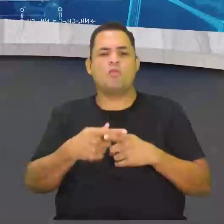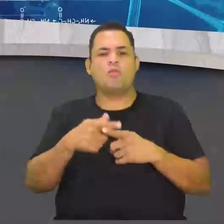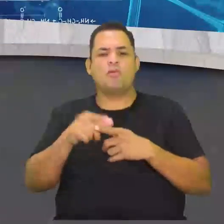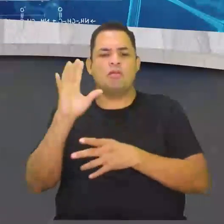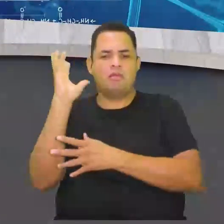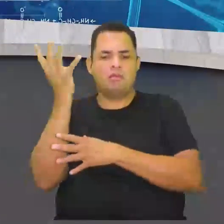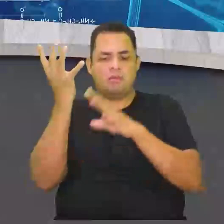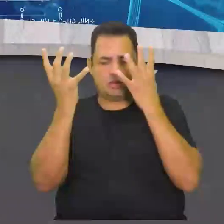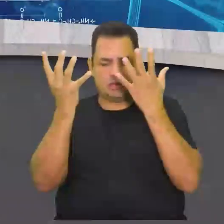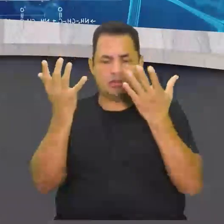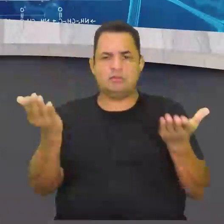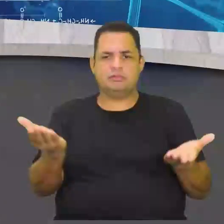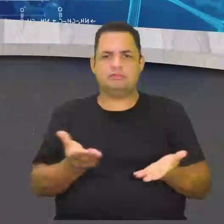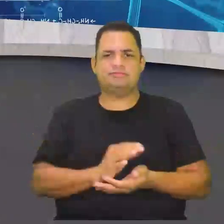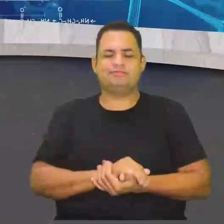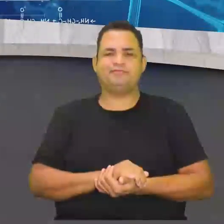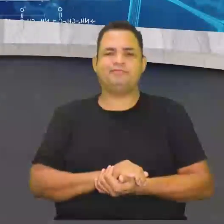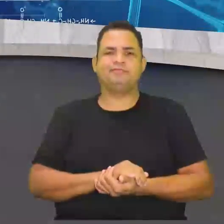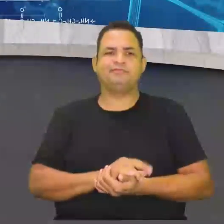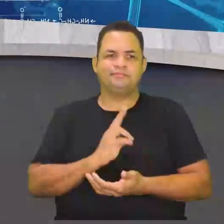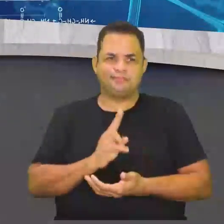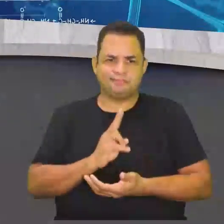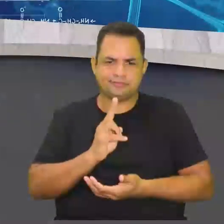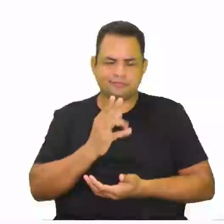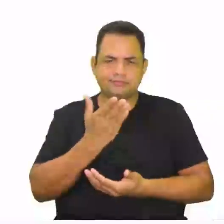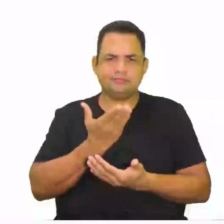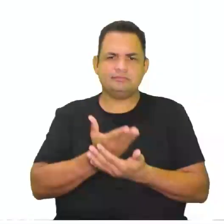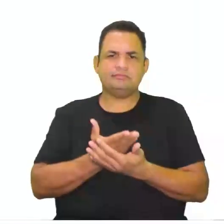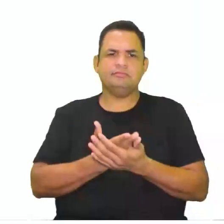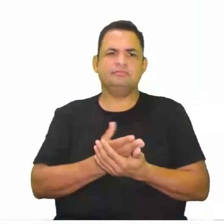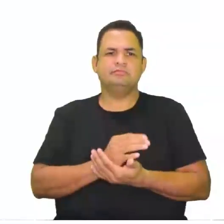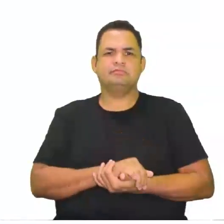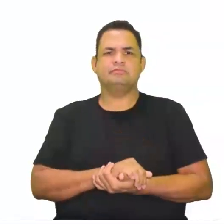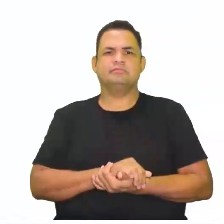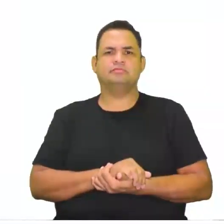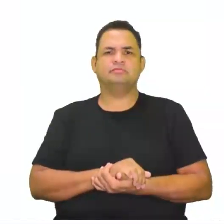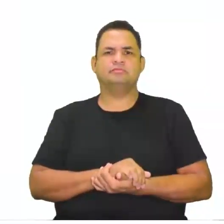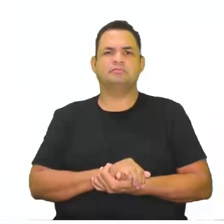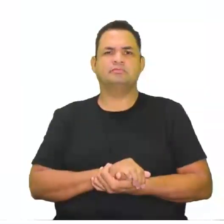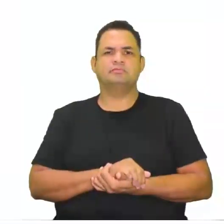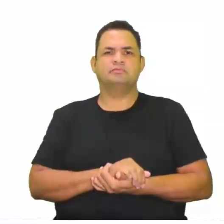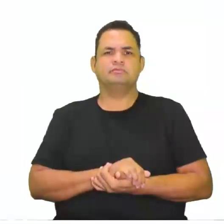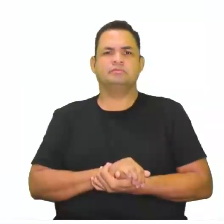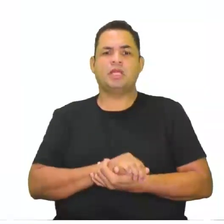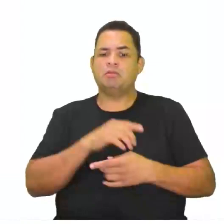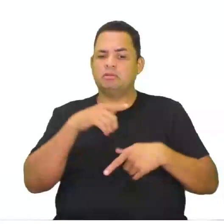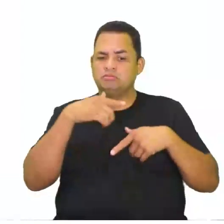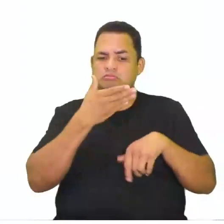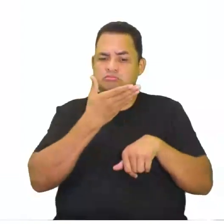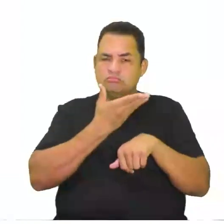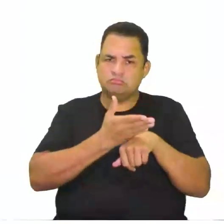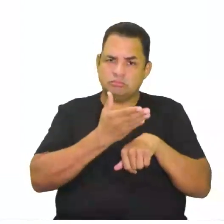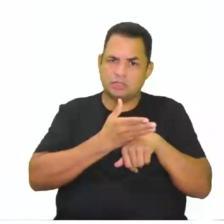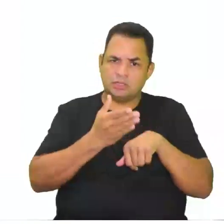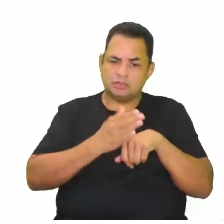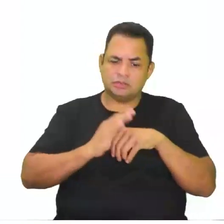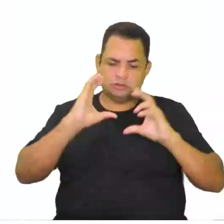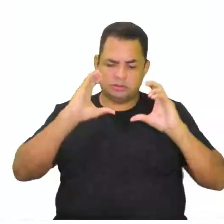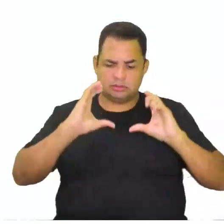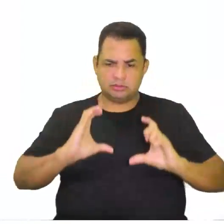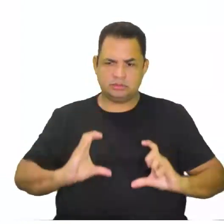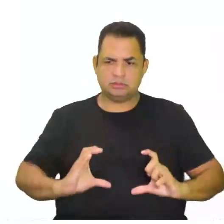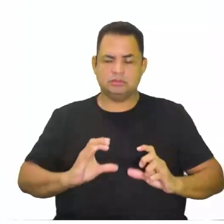planeta vem sofrendo, né? E continuando lá na nossa aula, nós temos aqui algumas ações dos